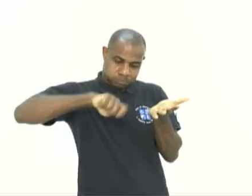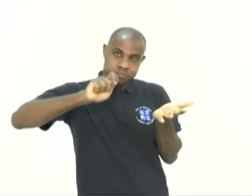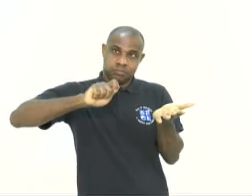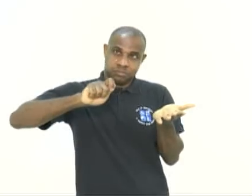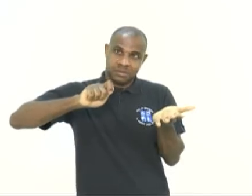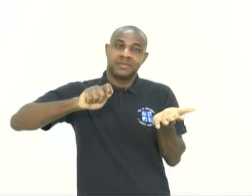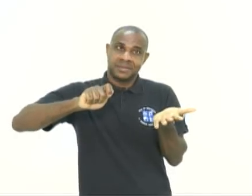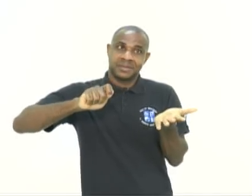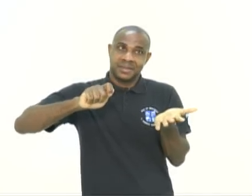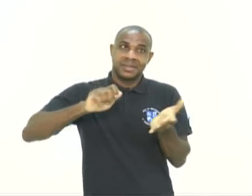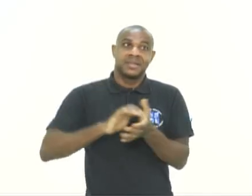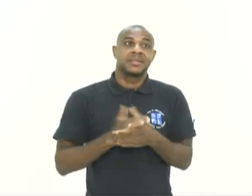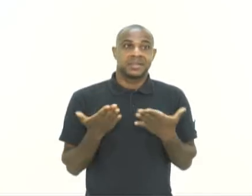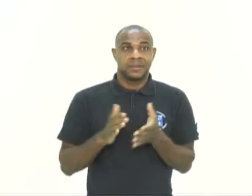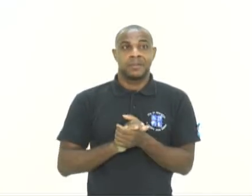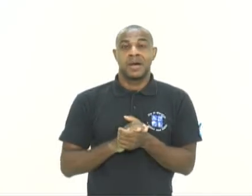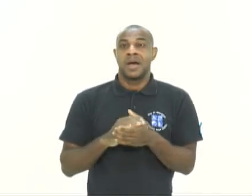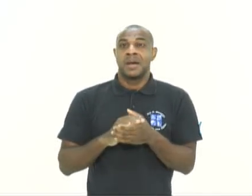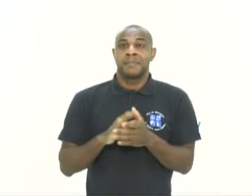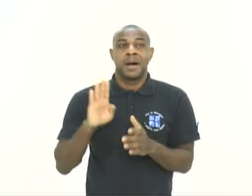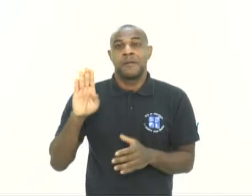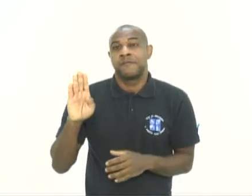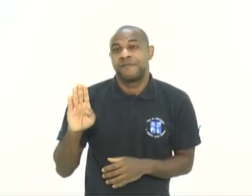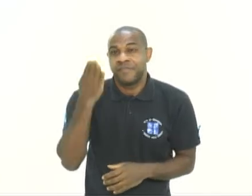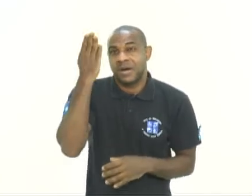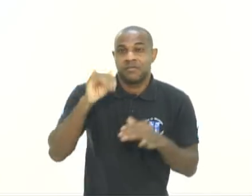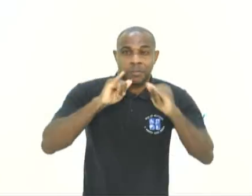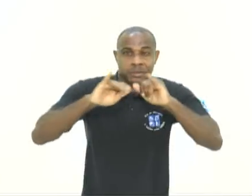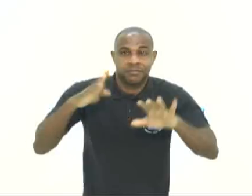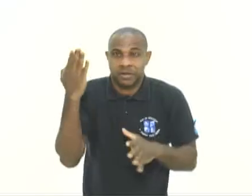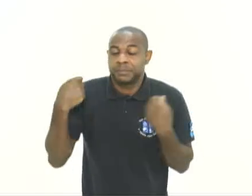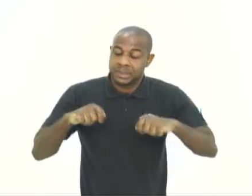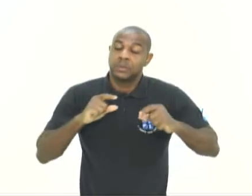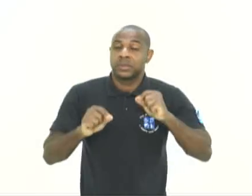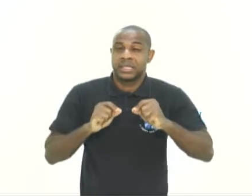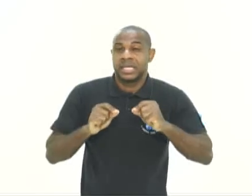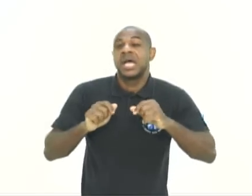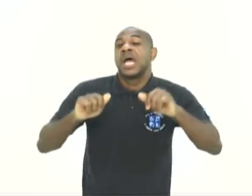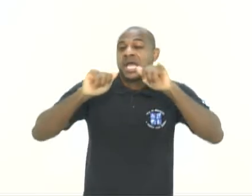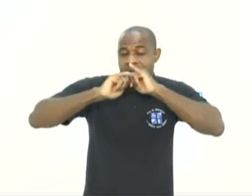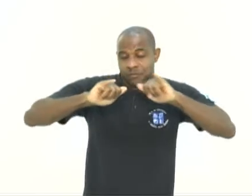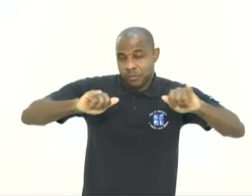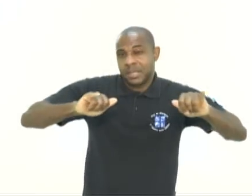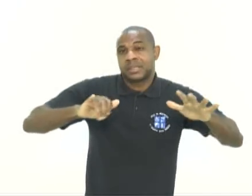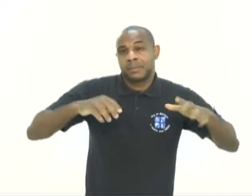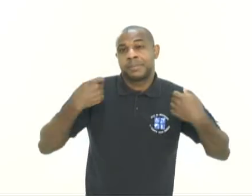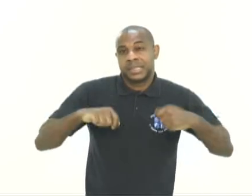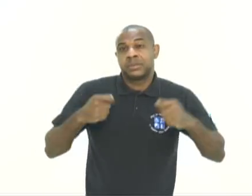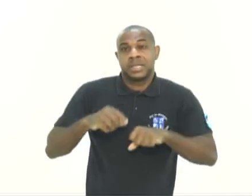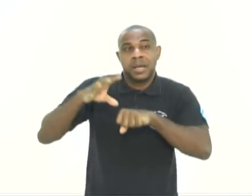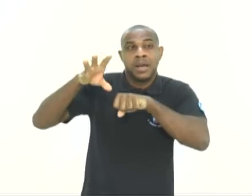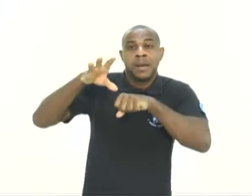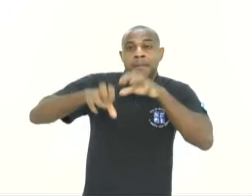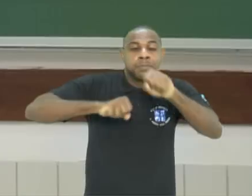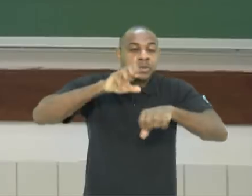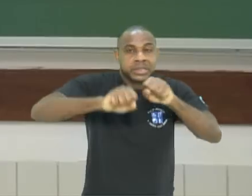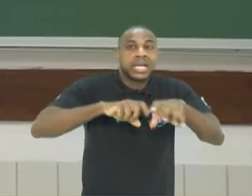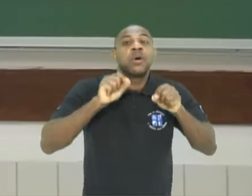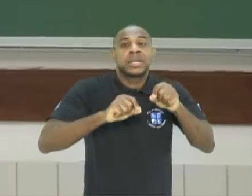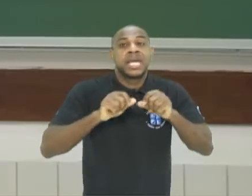combate à fake news, é importante estarmos bem informados e buscar mais sobre o assunto. Por isso eu trouxe para